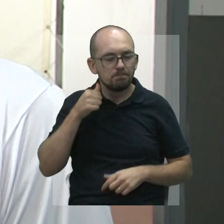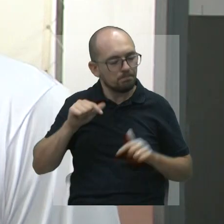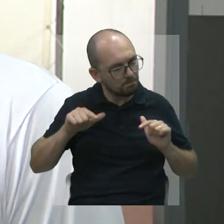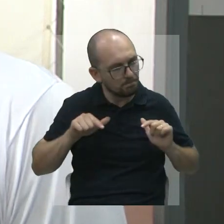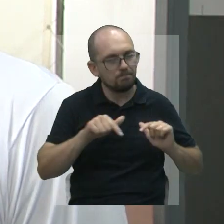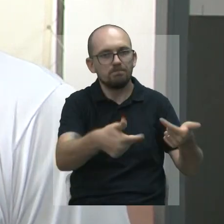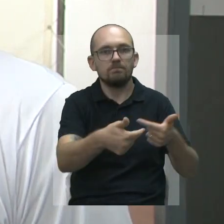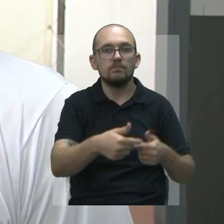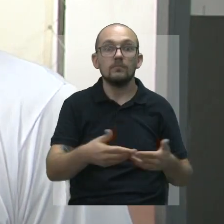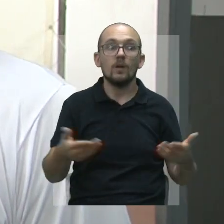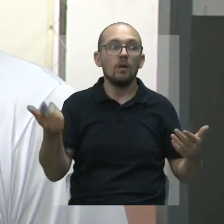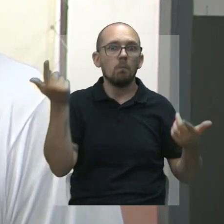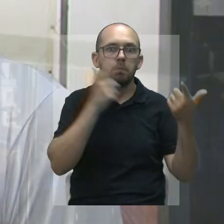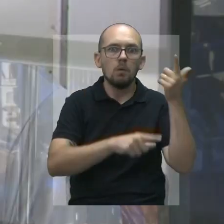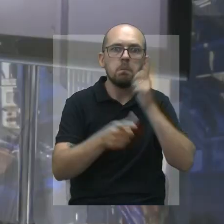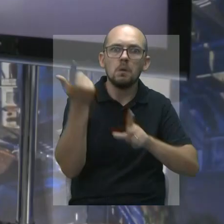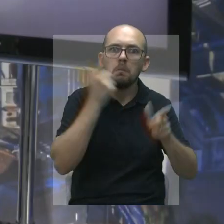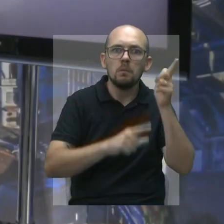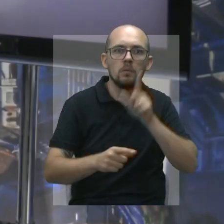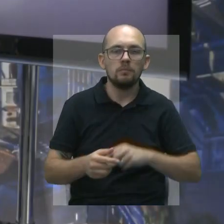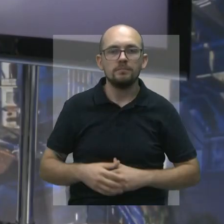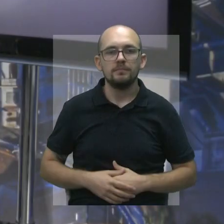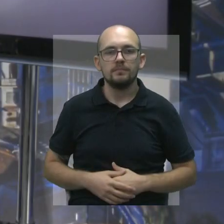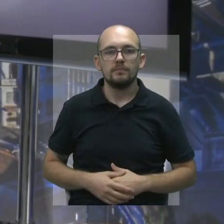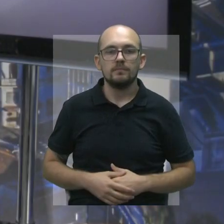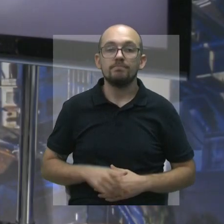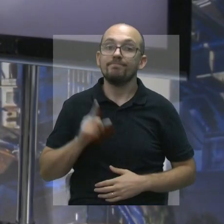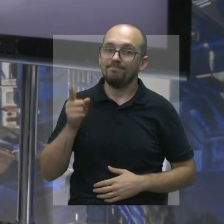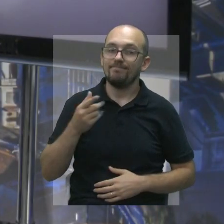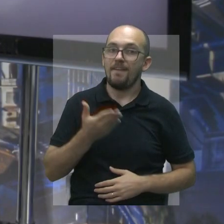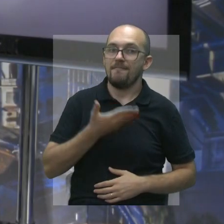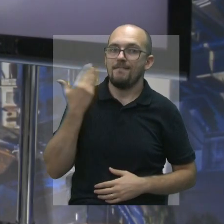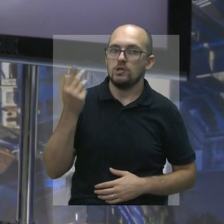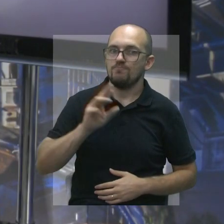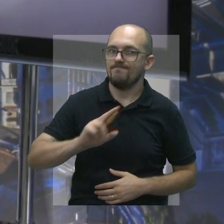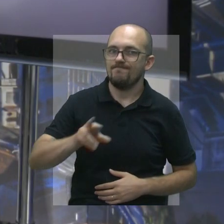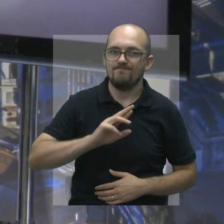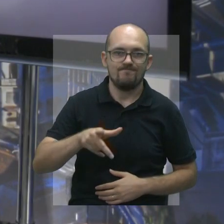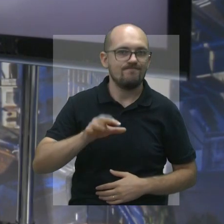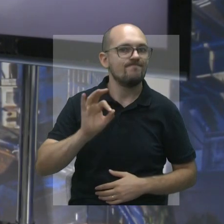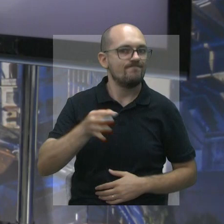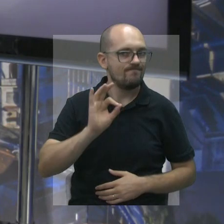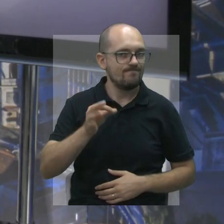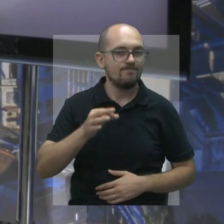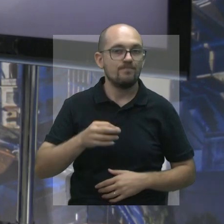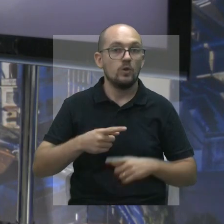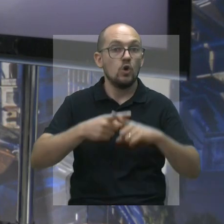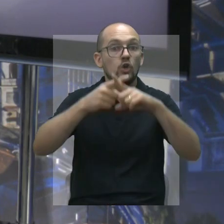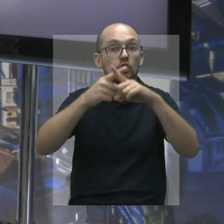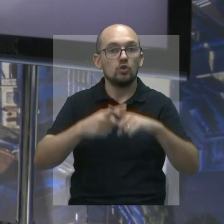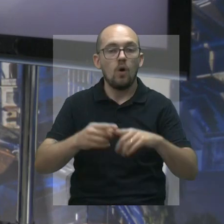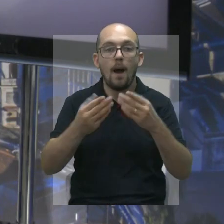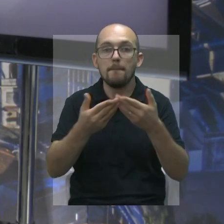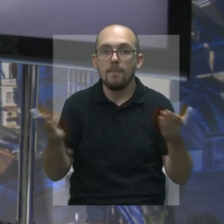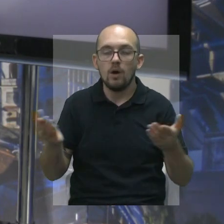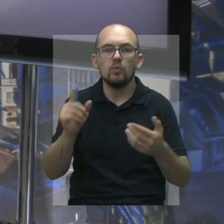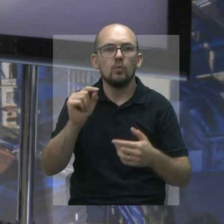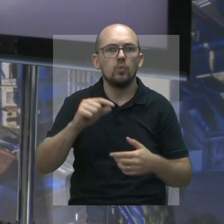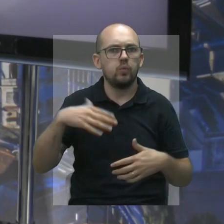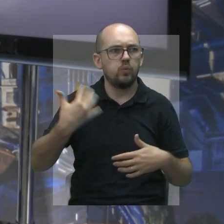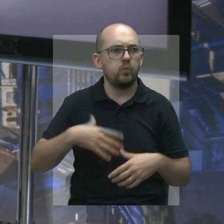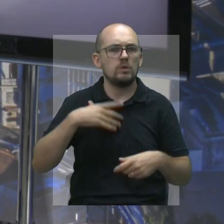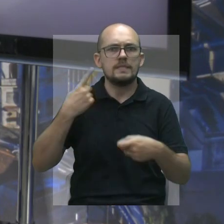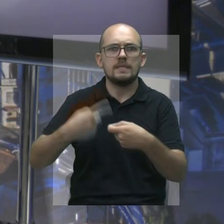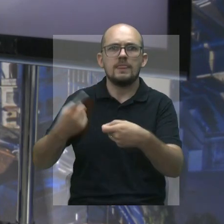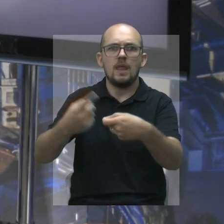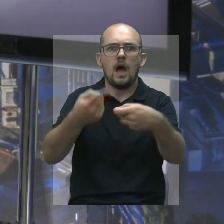e ainda vir com um ótimo resultado. Não é fácil, né? Jogos abertos, os atletas disputam com